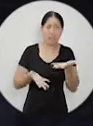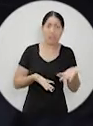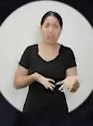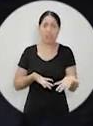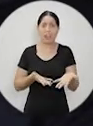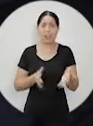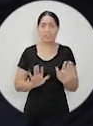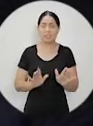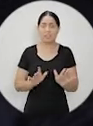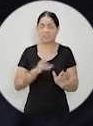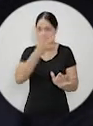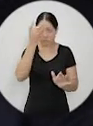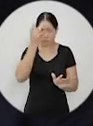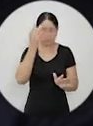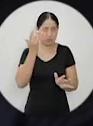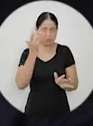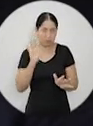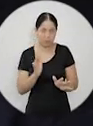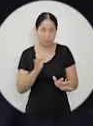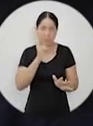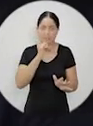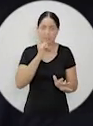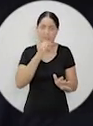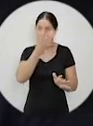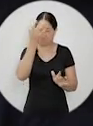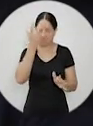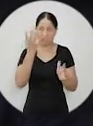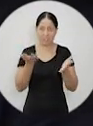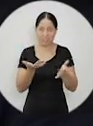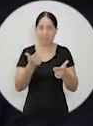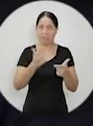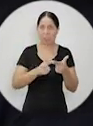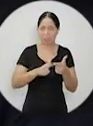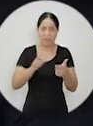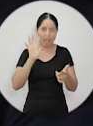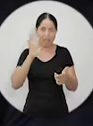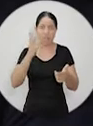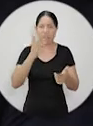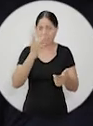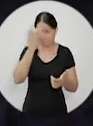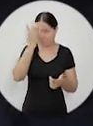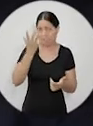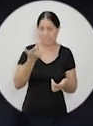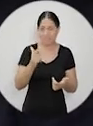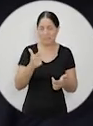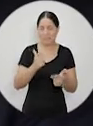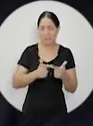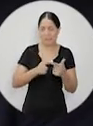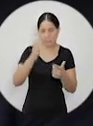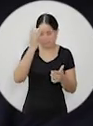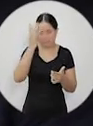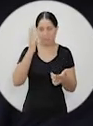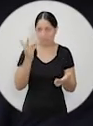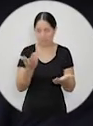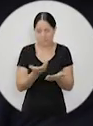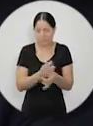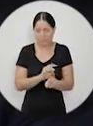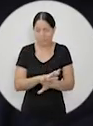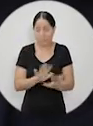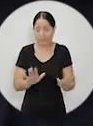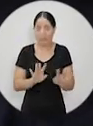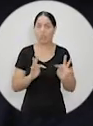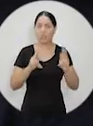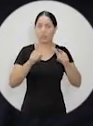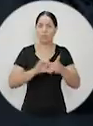compreendido ou não é o que as pessoas querem ouvir, porque as pessoas estão sedentas de soluções fáceis, mas não existe solução fácil em democracia.